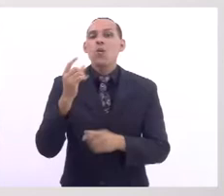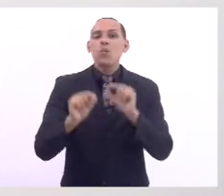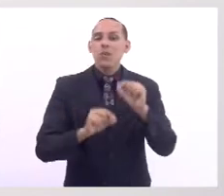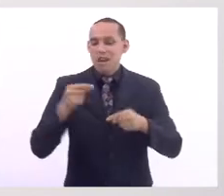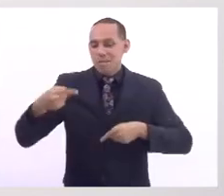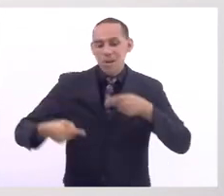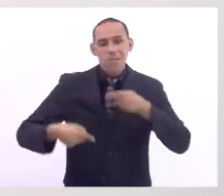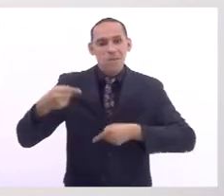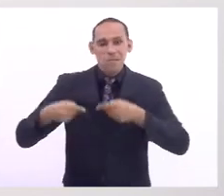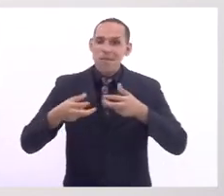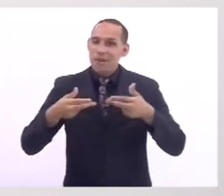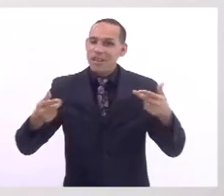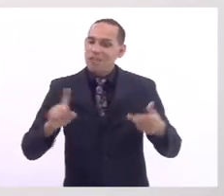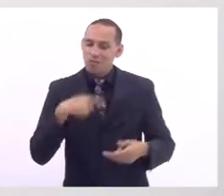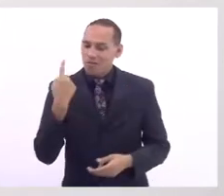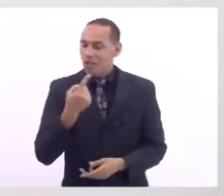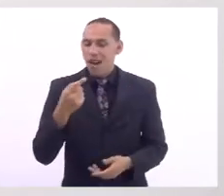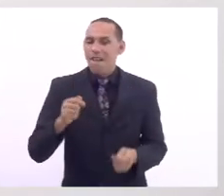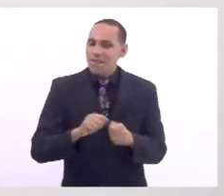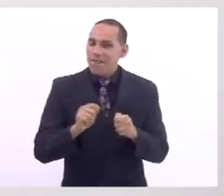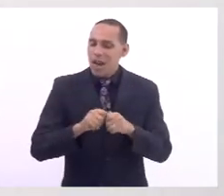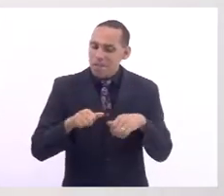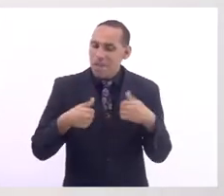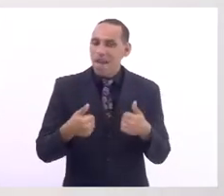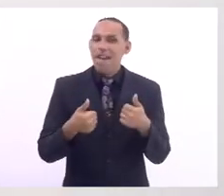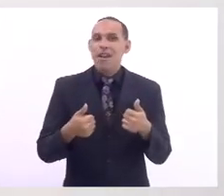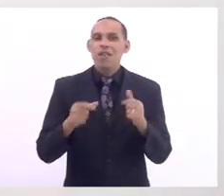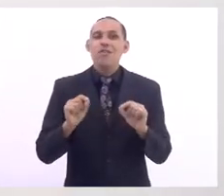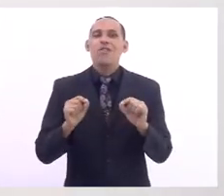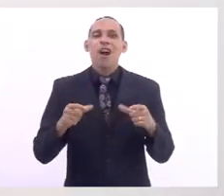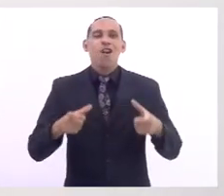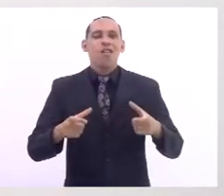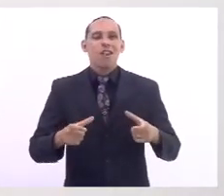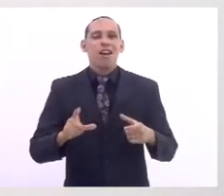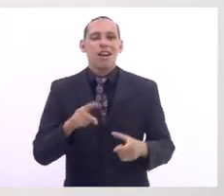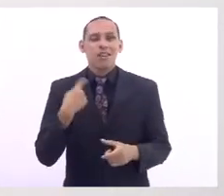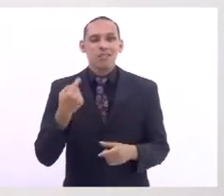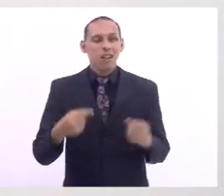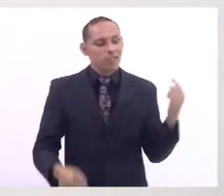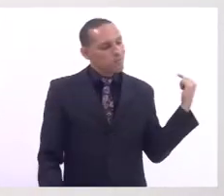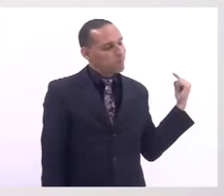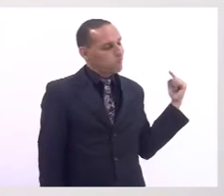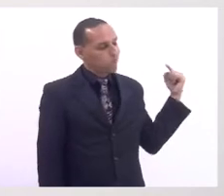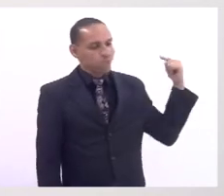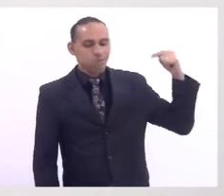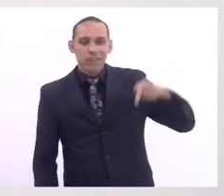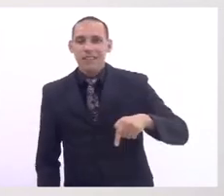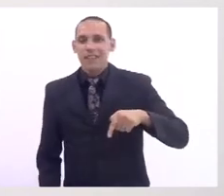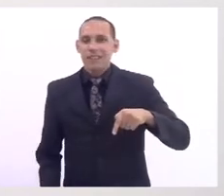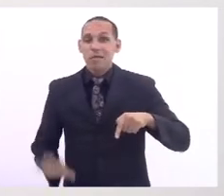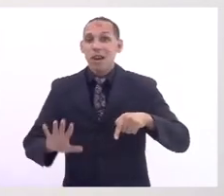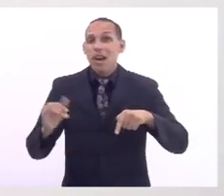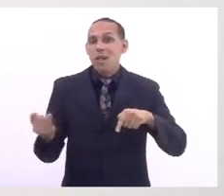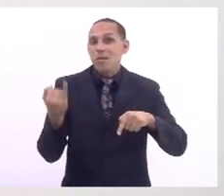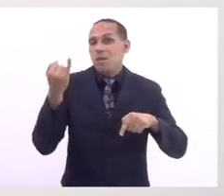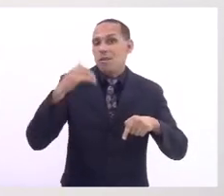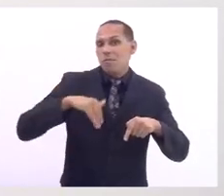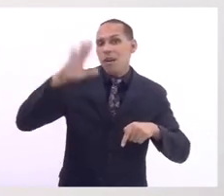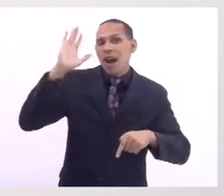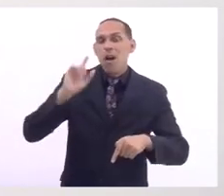política que nós sabemos e formulamos tão bem que é o lugar de no onde nós vemos Mas o mais importante